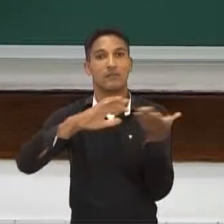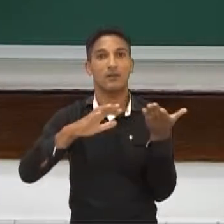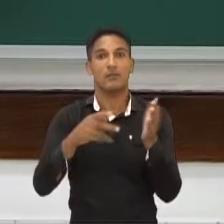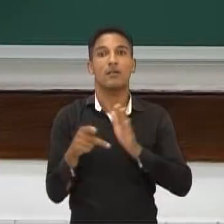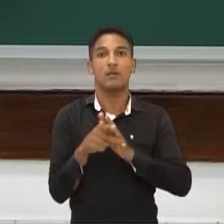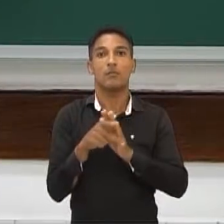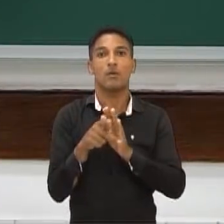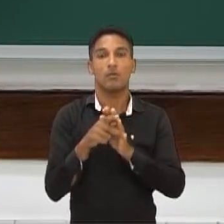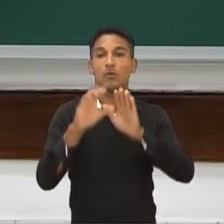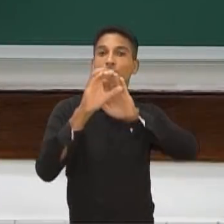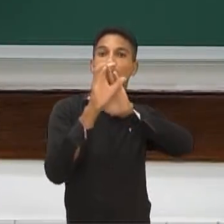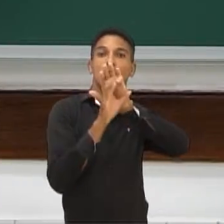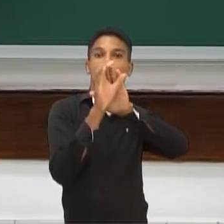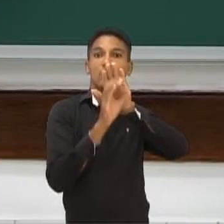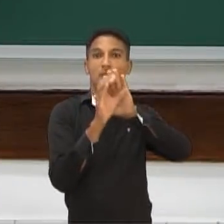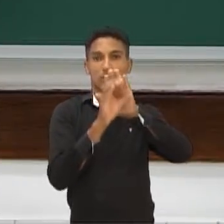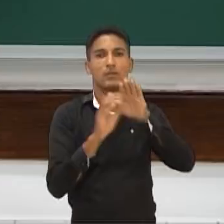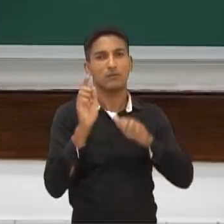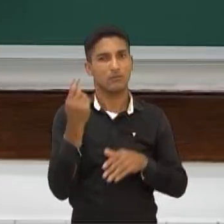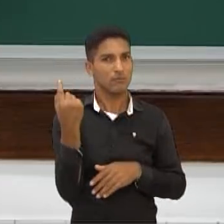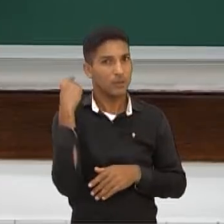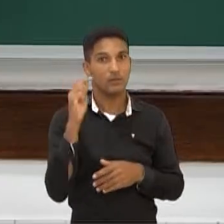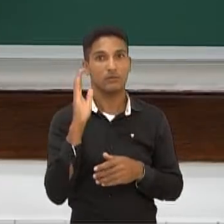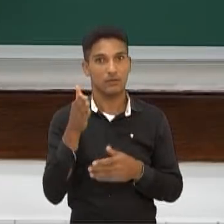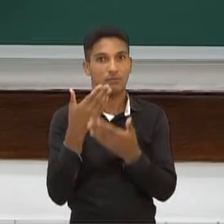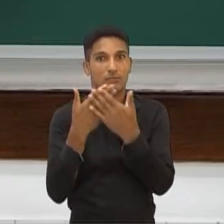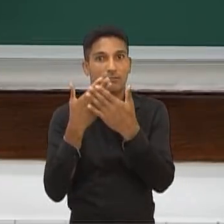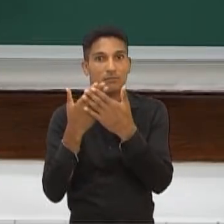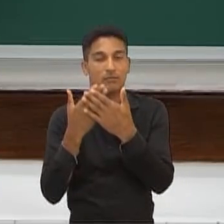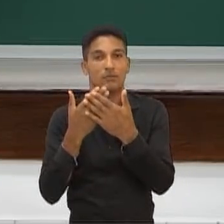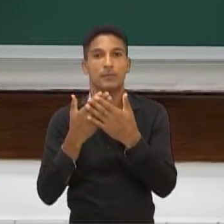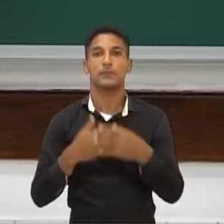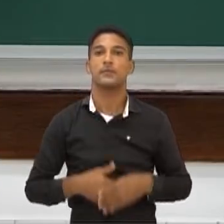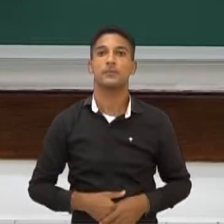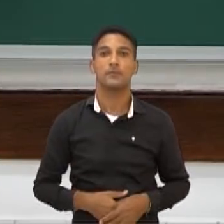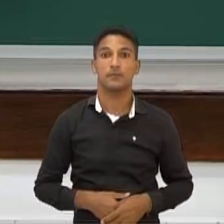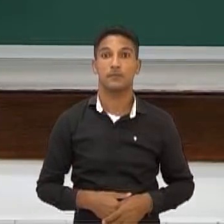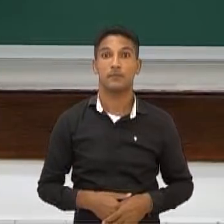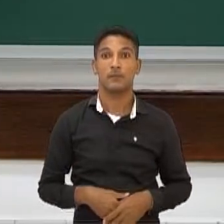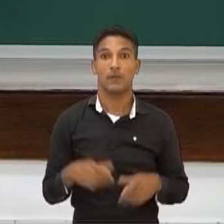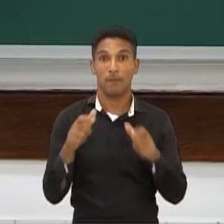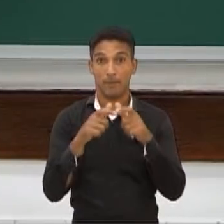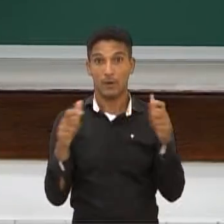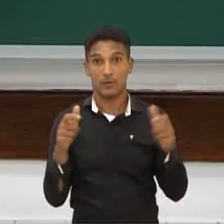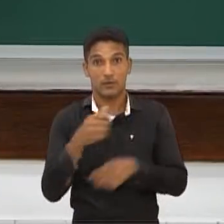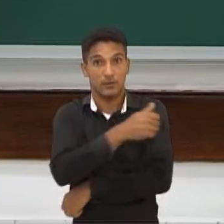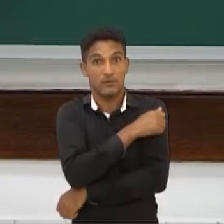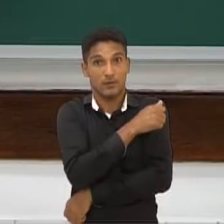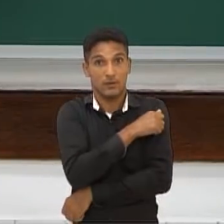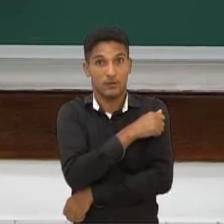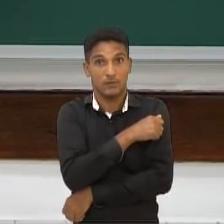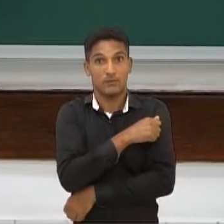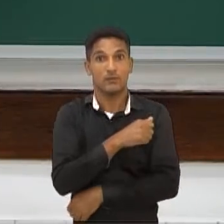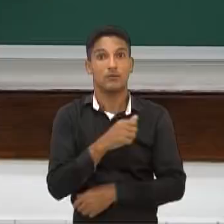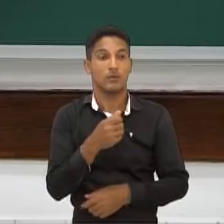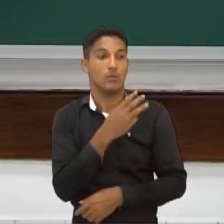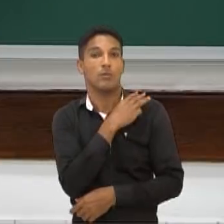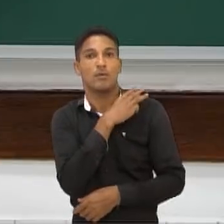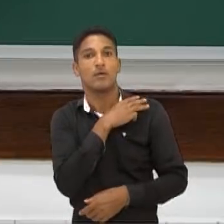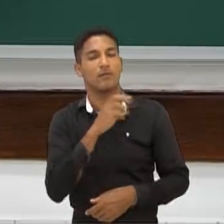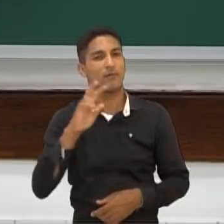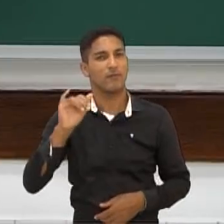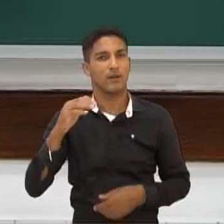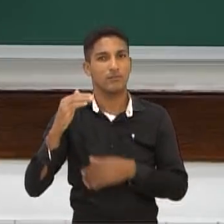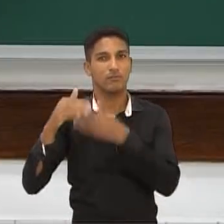baseado nos conceitos que nós vimos até agora. Vale destacar que a maioria de vocês, dos senhores e das senhoritas, vocês farão